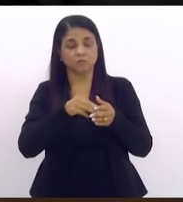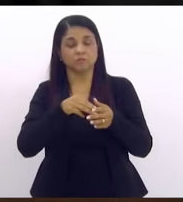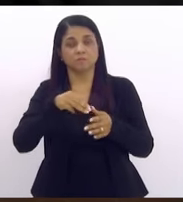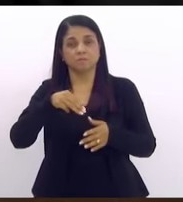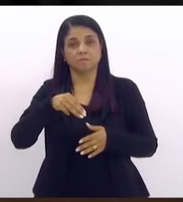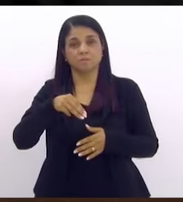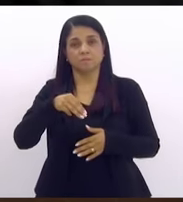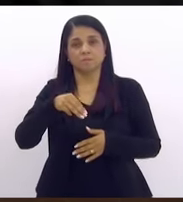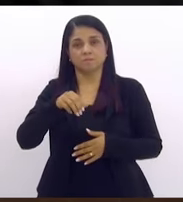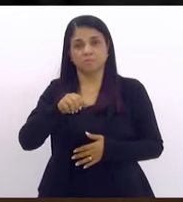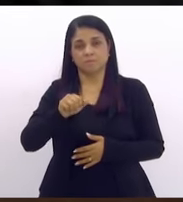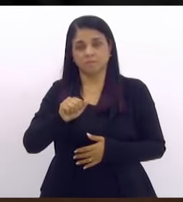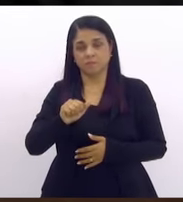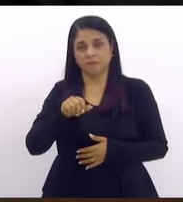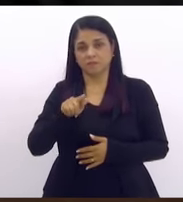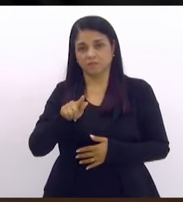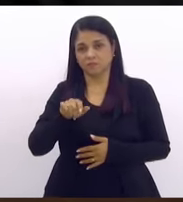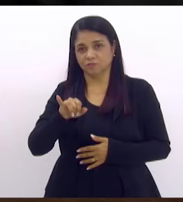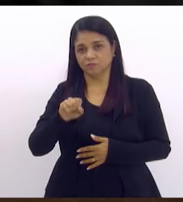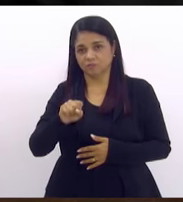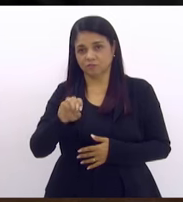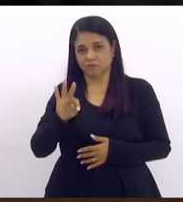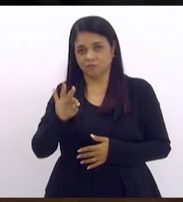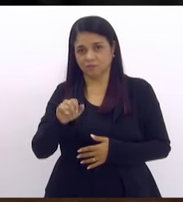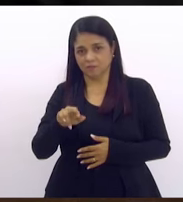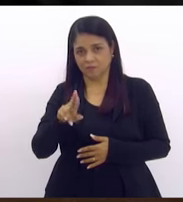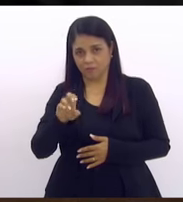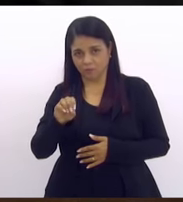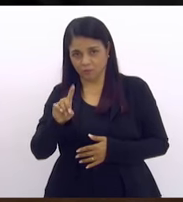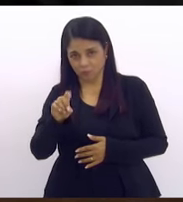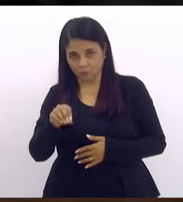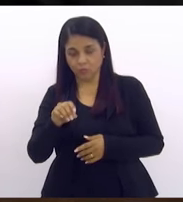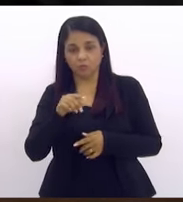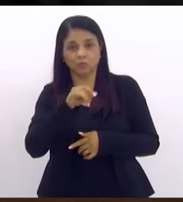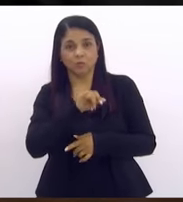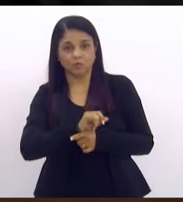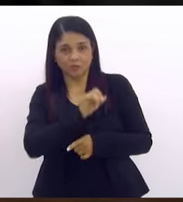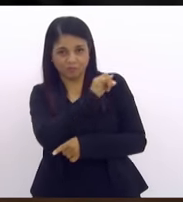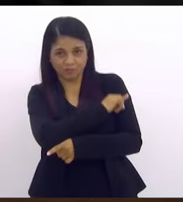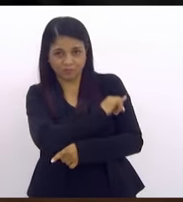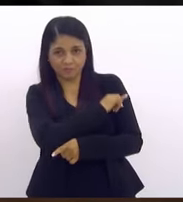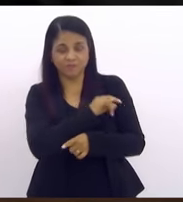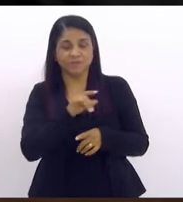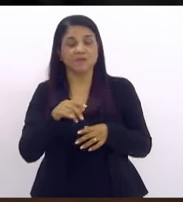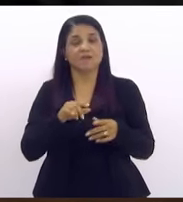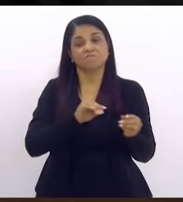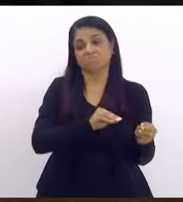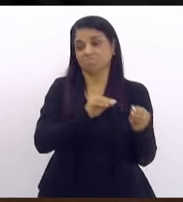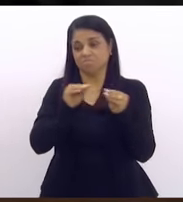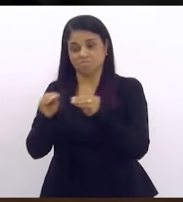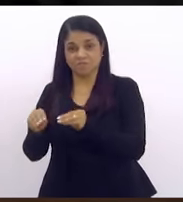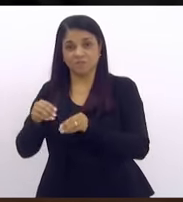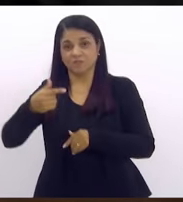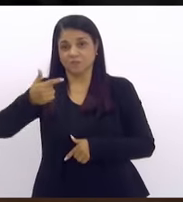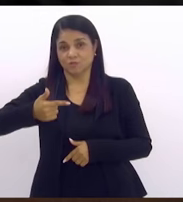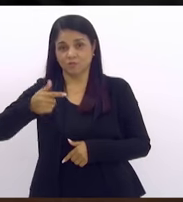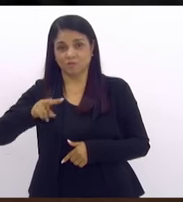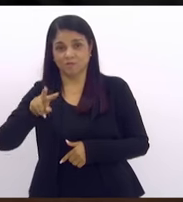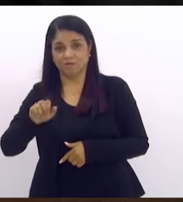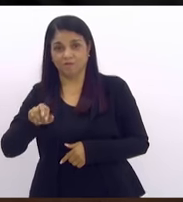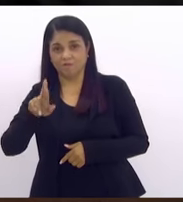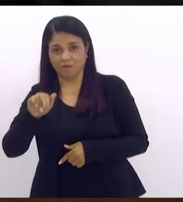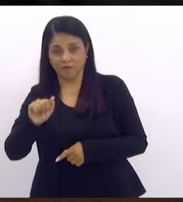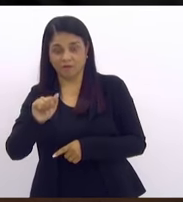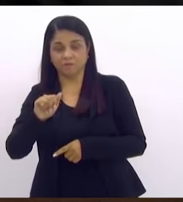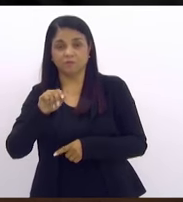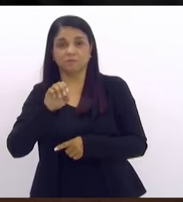Janeiro em 2001 vossa excelência removeu-se para 62ª Vara de Trabalho do Rio de Janeiro que